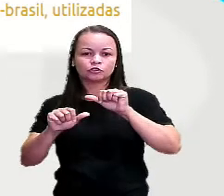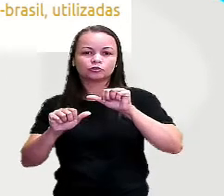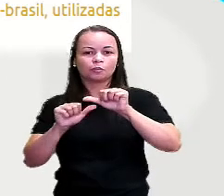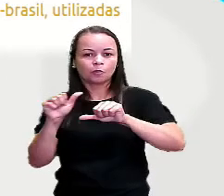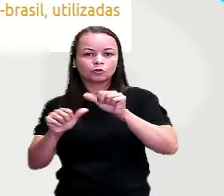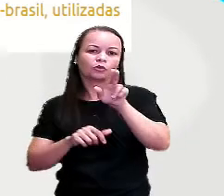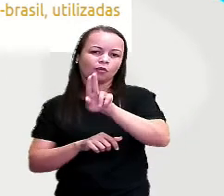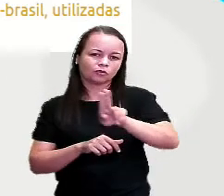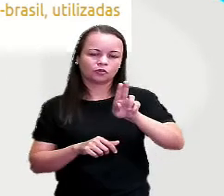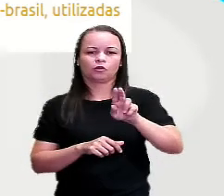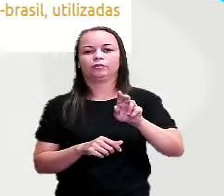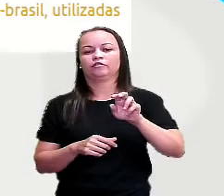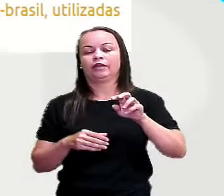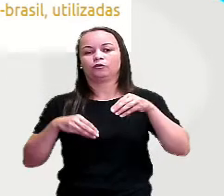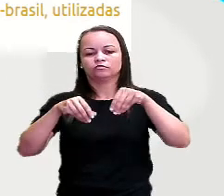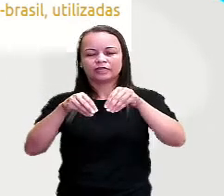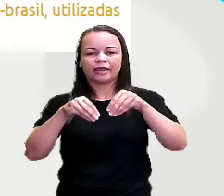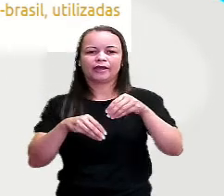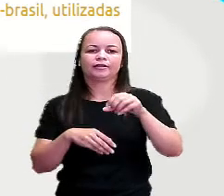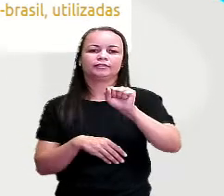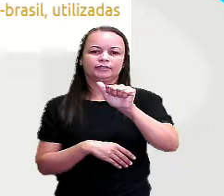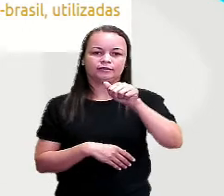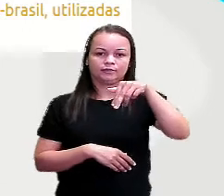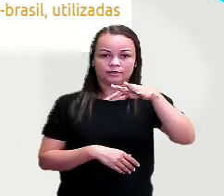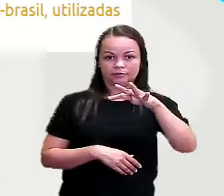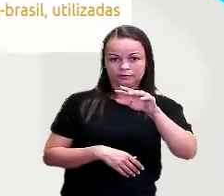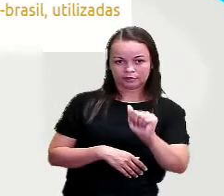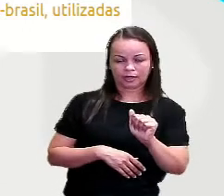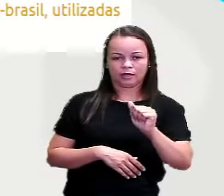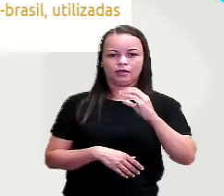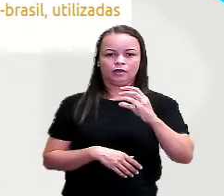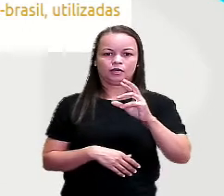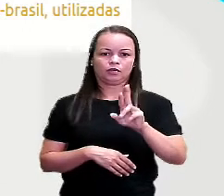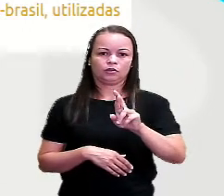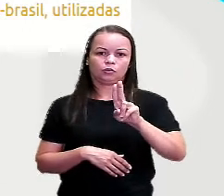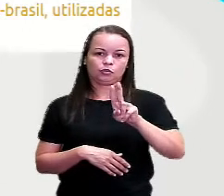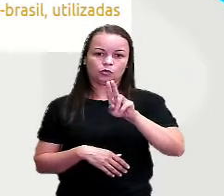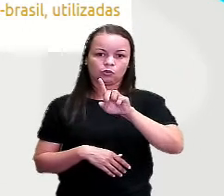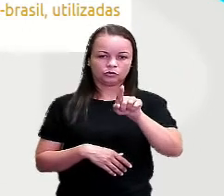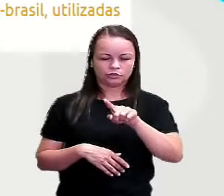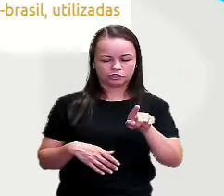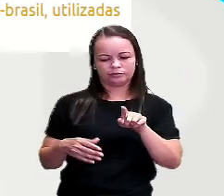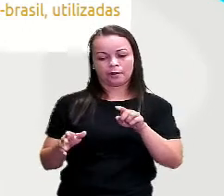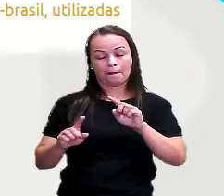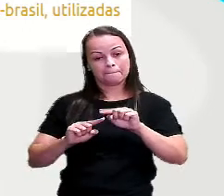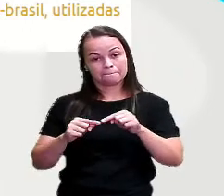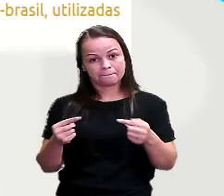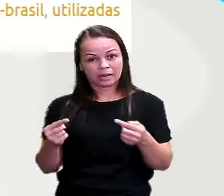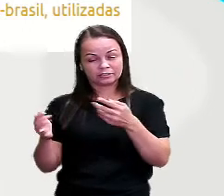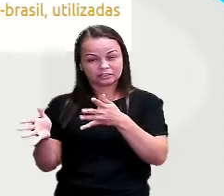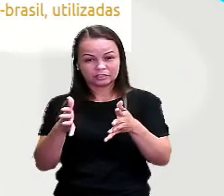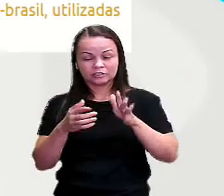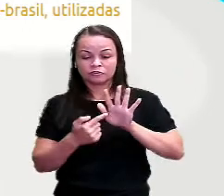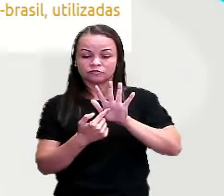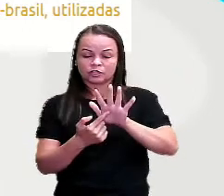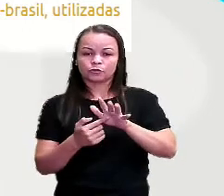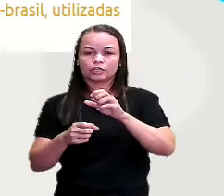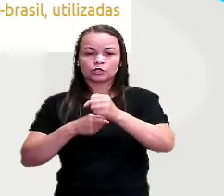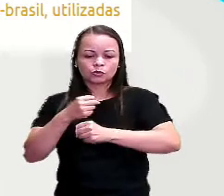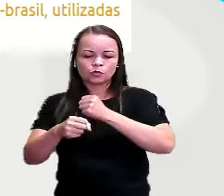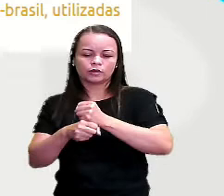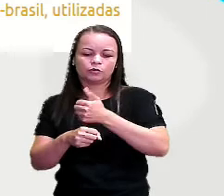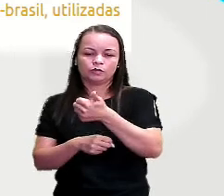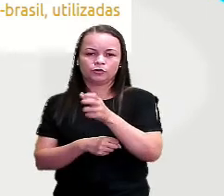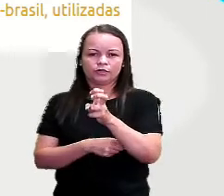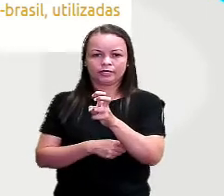pois perceberam que o Brasil não era uma ilha. Mas a designação de Brasil só ocorreria em 1505, em